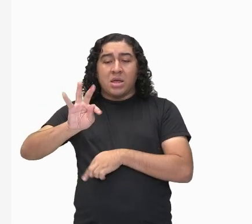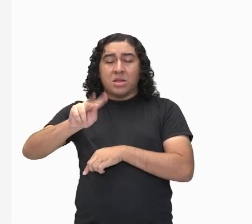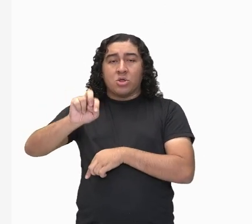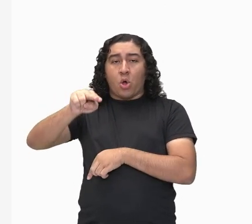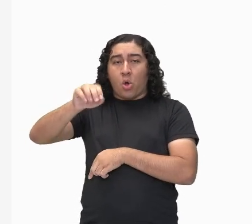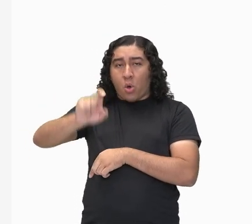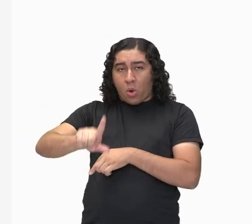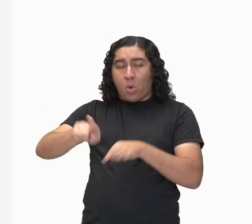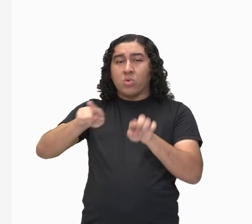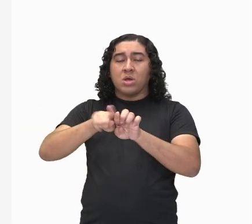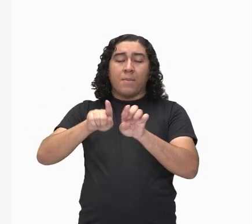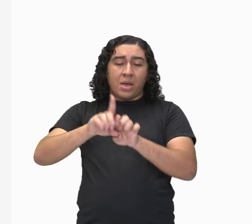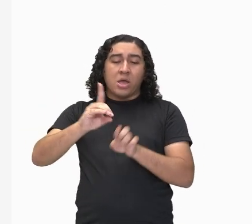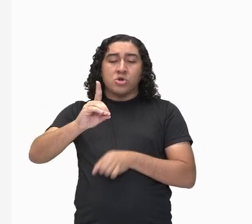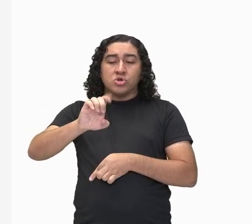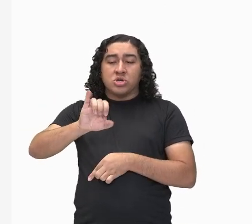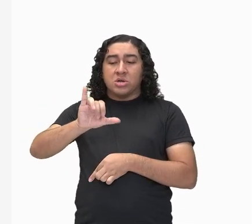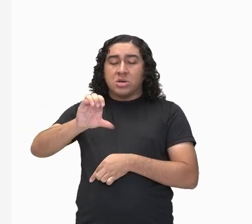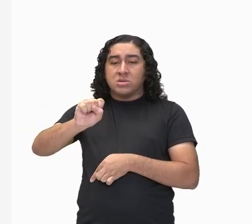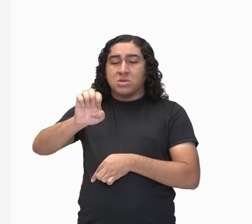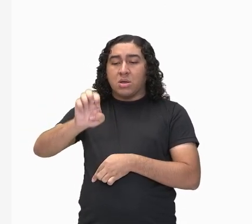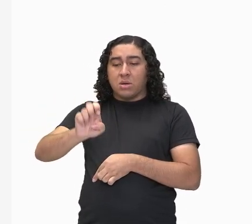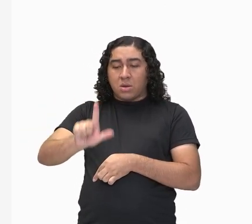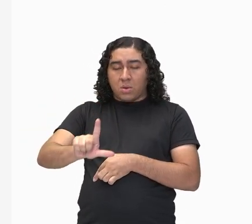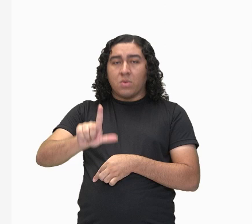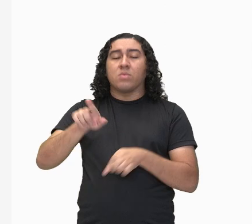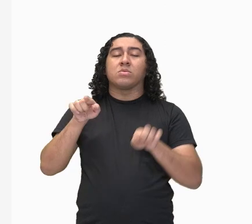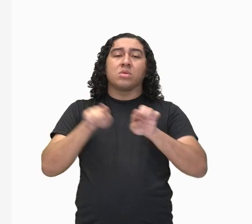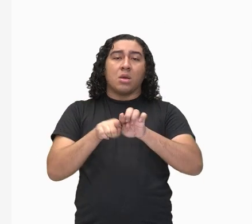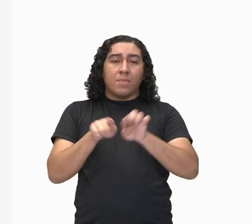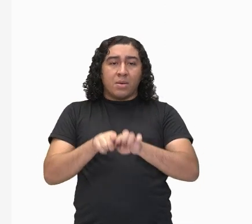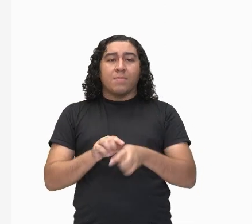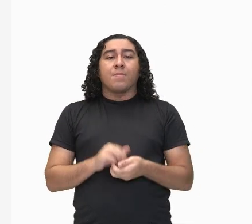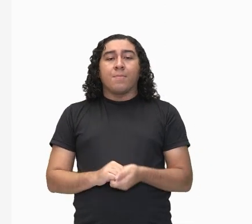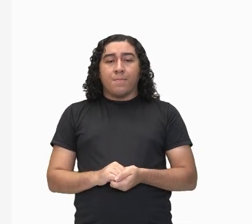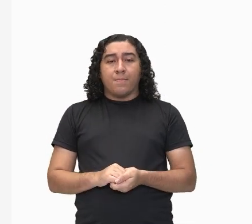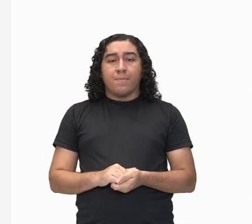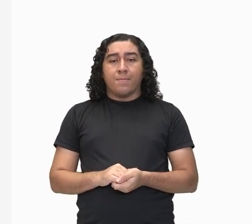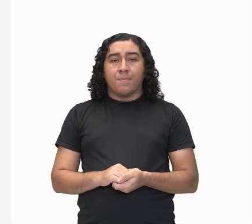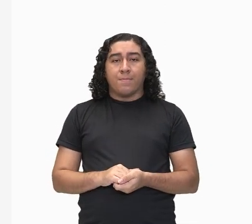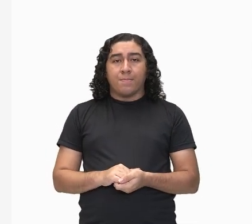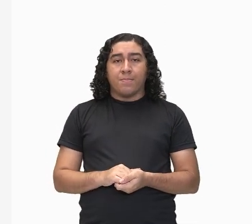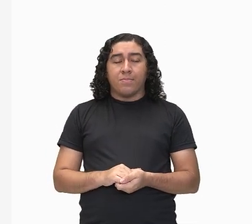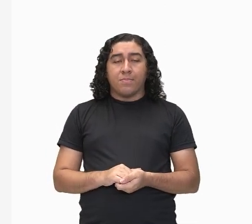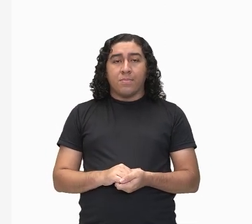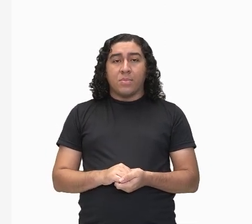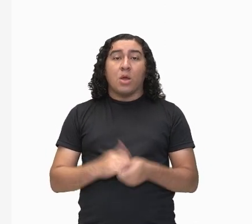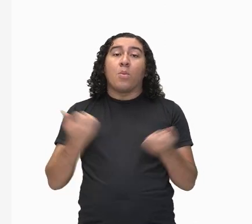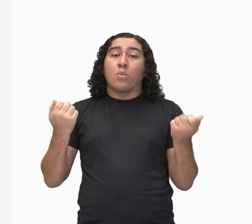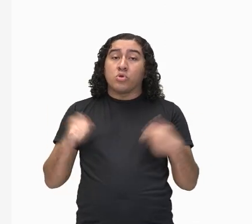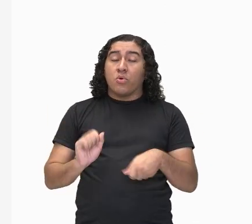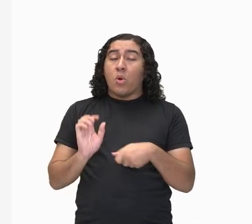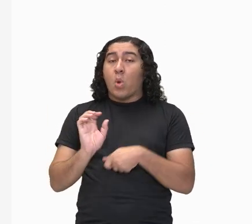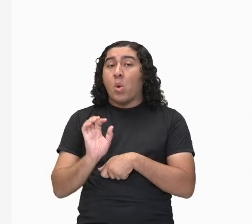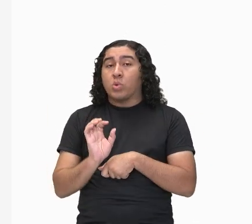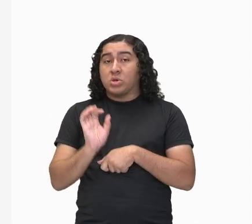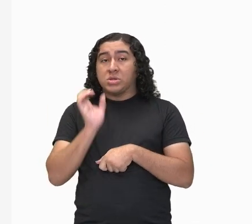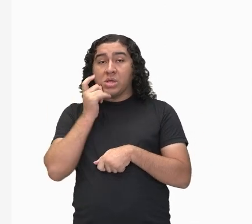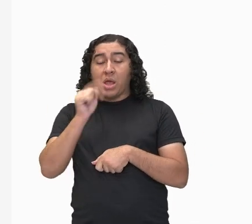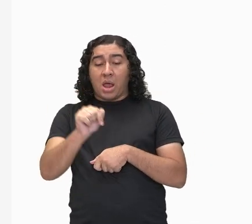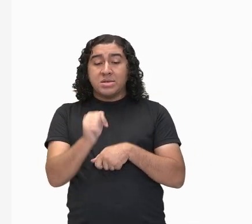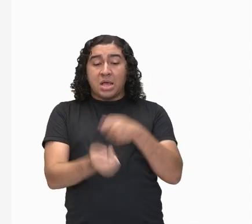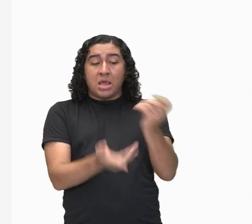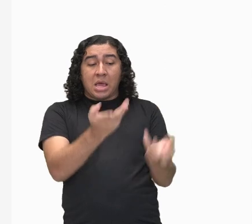o diesel também, que é uma fonte de combustível, né? Então, para que ocorra o processo ali de combustão,